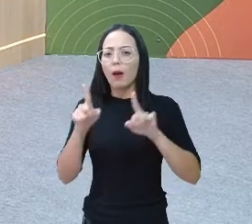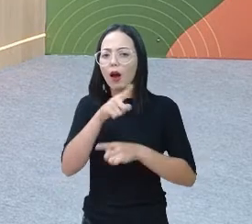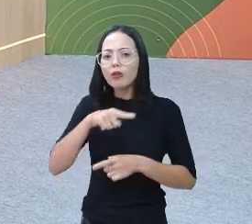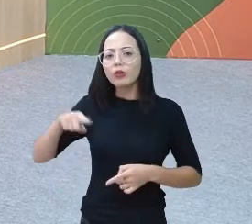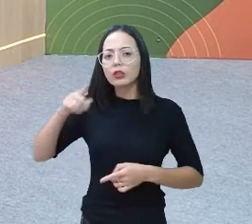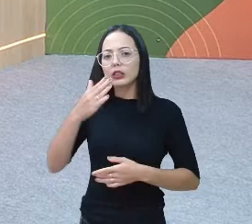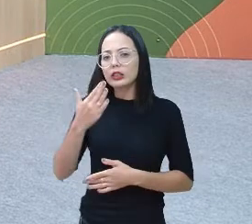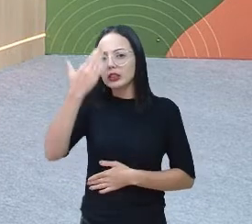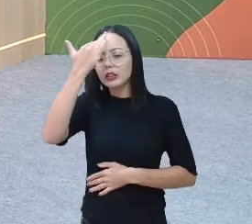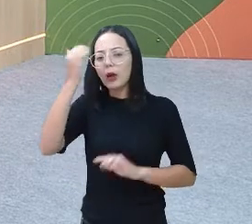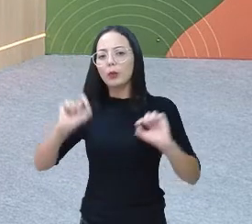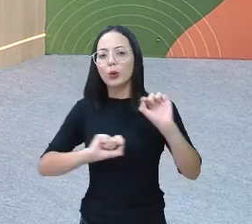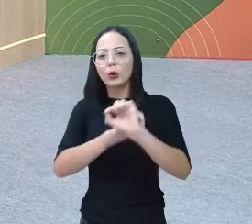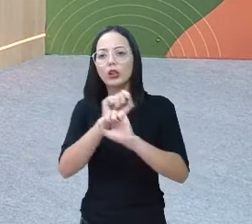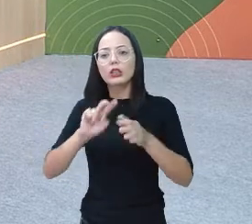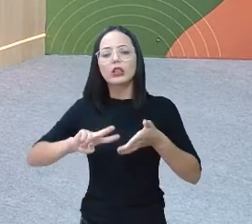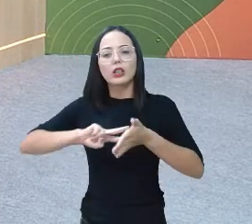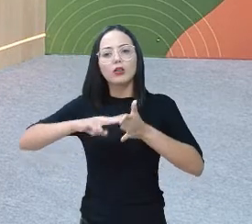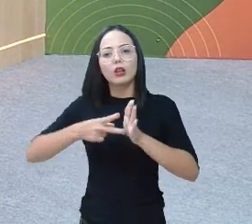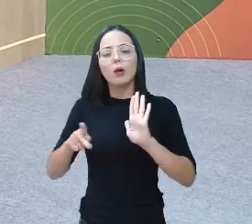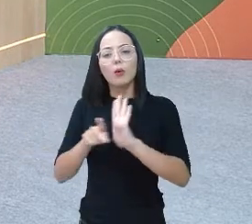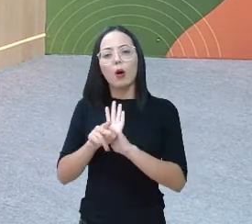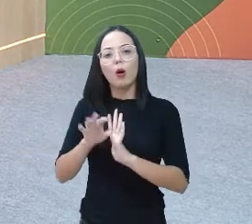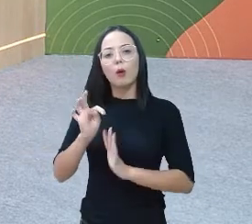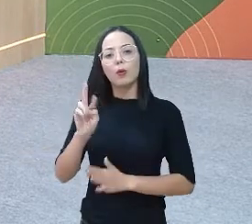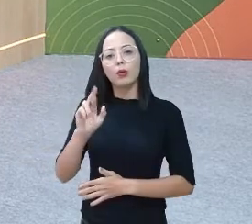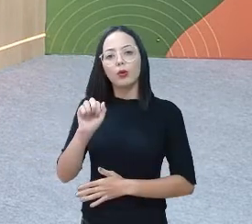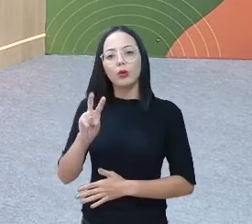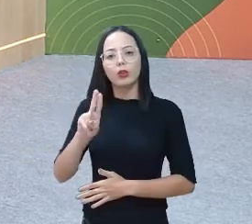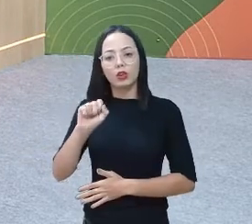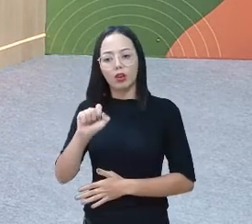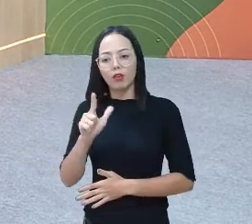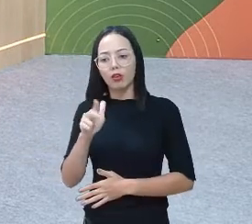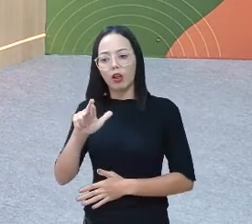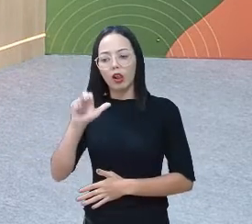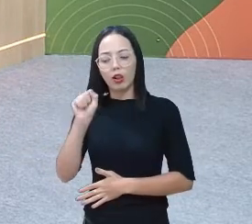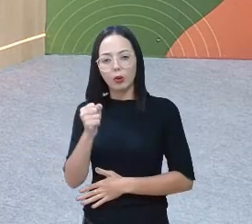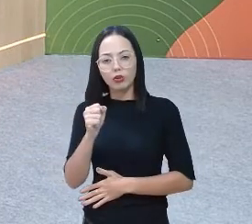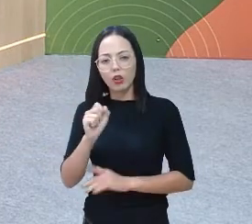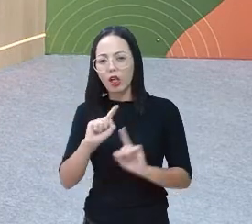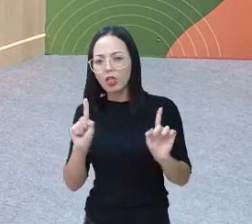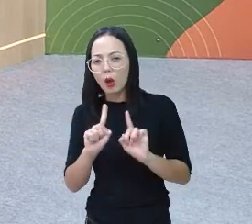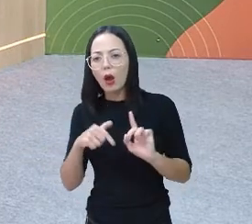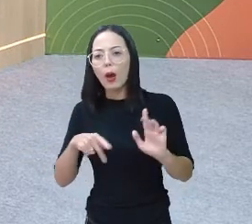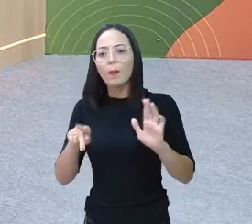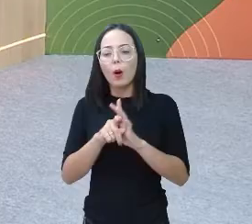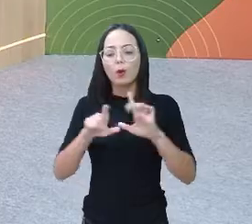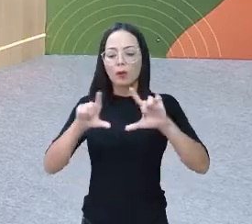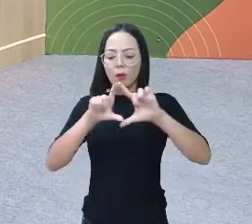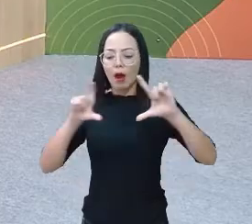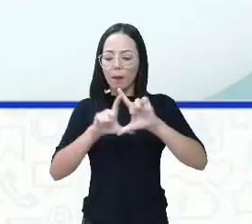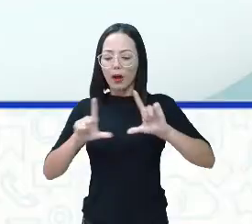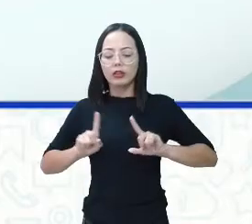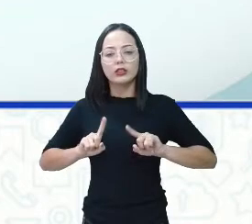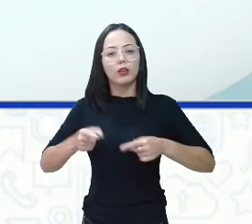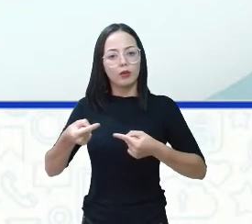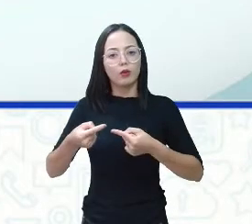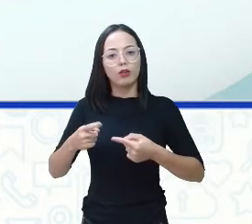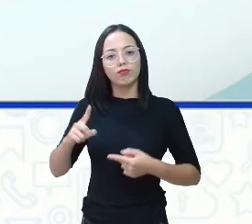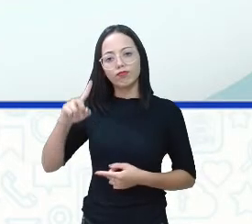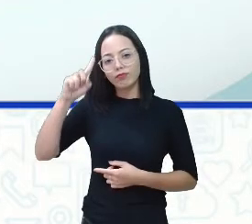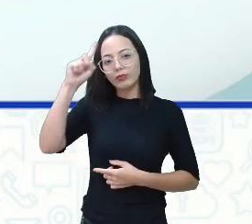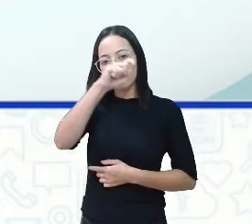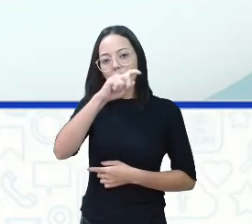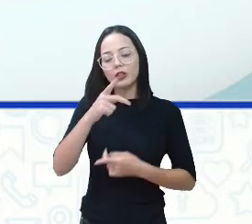dizer aí o que é um trava-língua? Não? Os trava-línguas, eles são frases desafiadoras, né? Difíceis